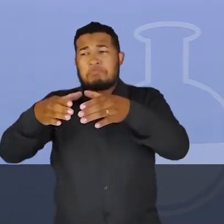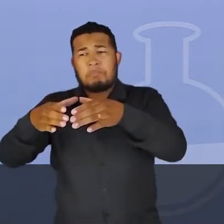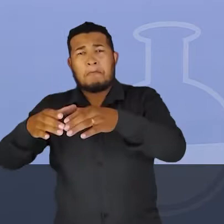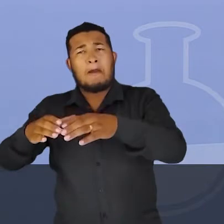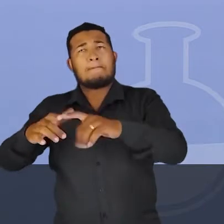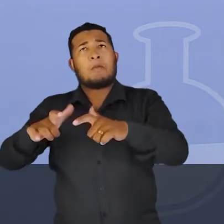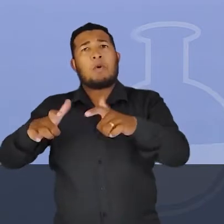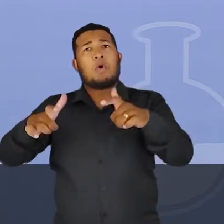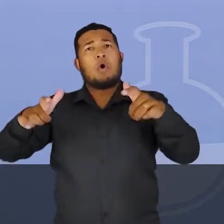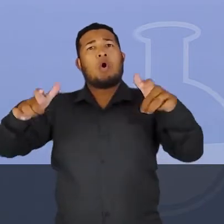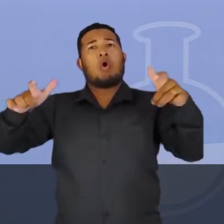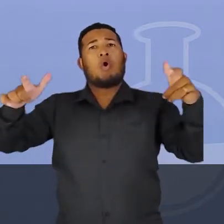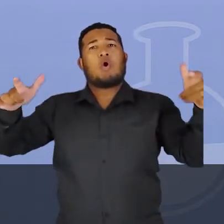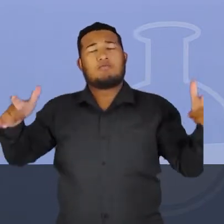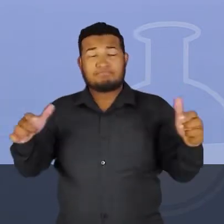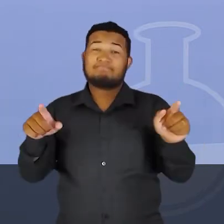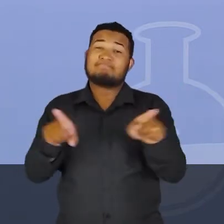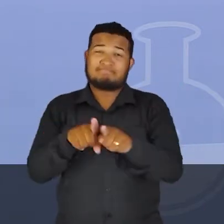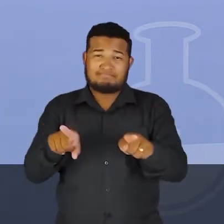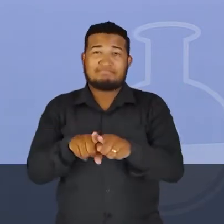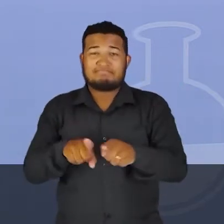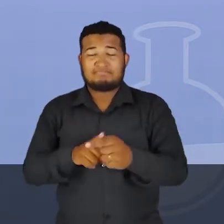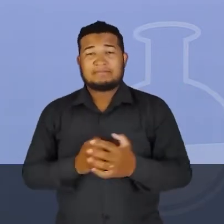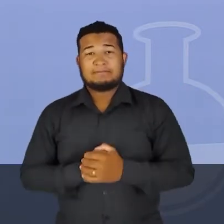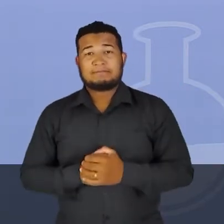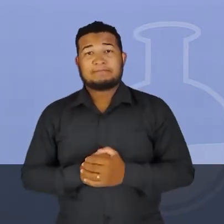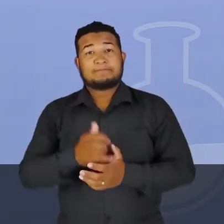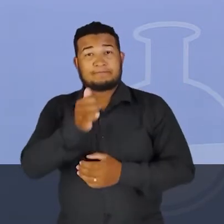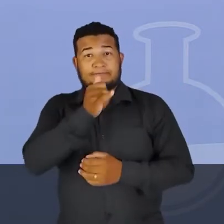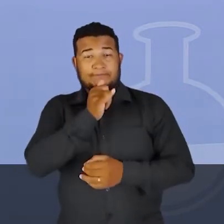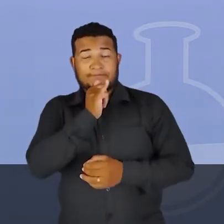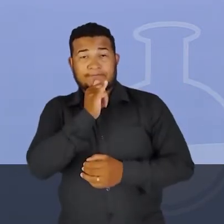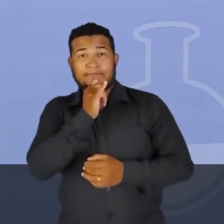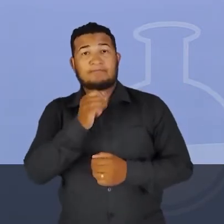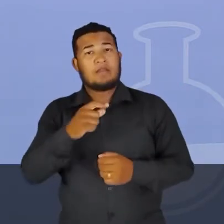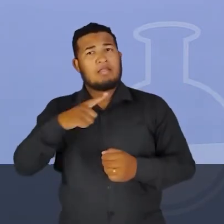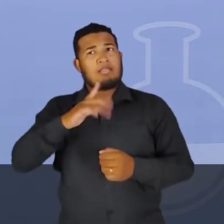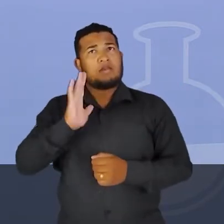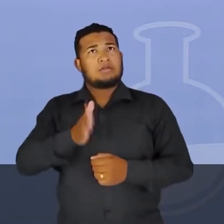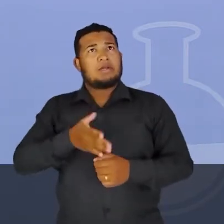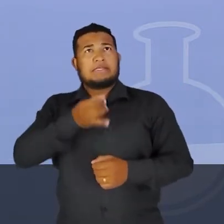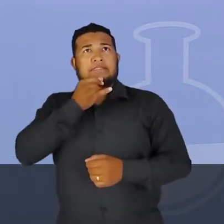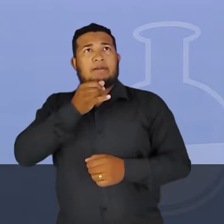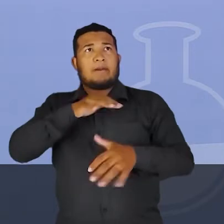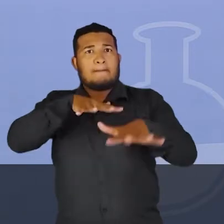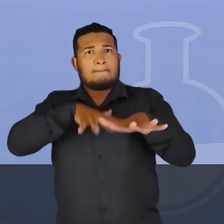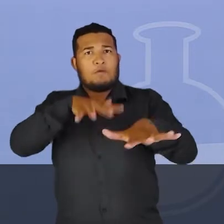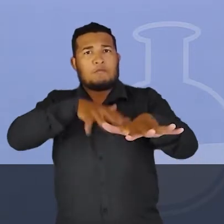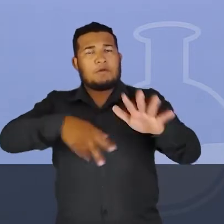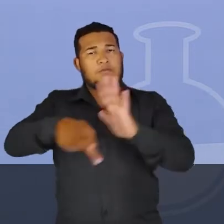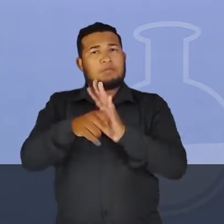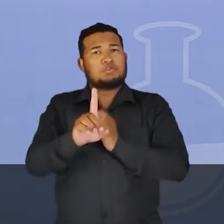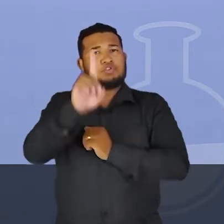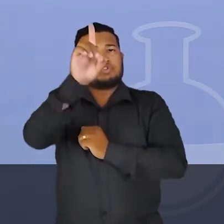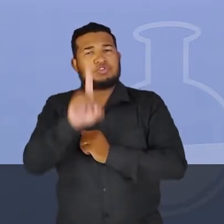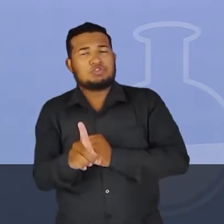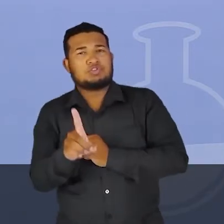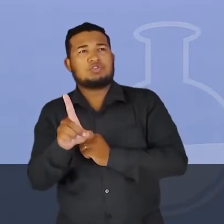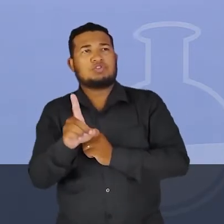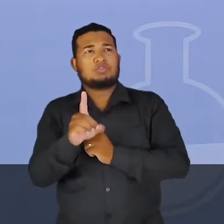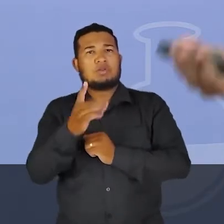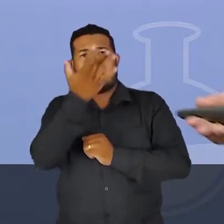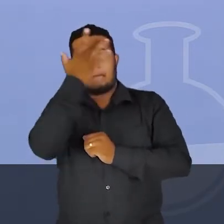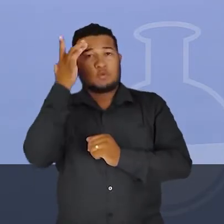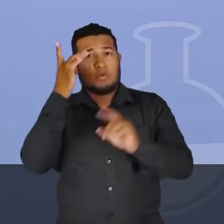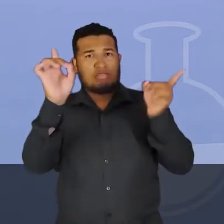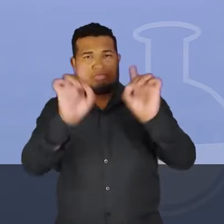daquele movimento que está sendo realizado. Então, por exemplo, estou fazendo um movimento para direitos das